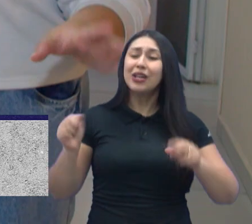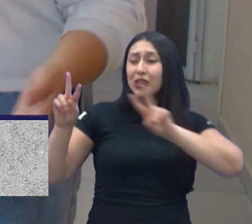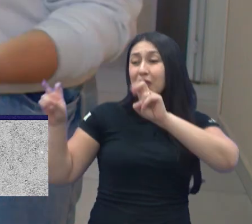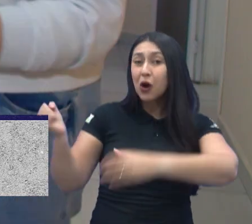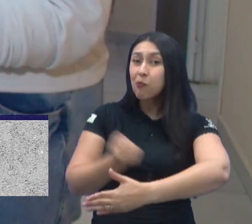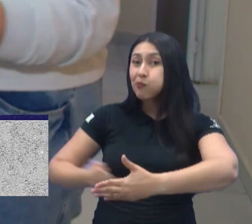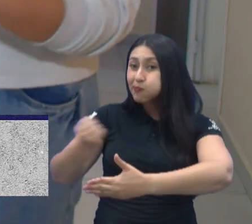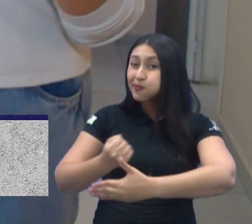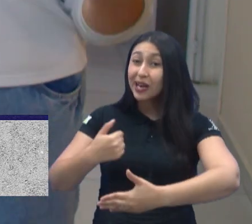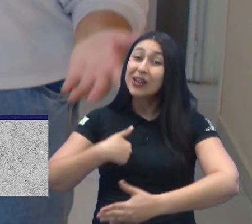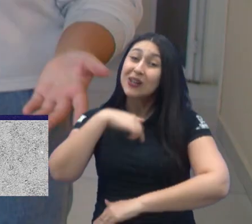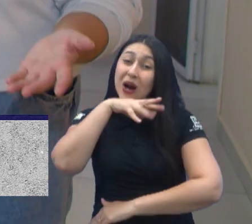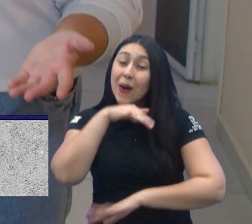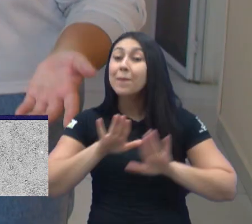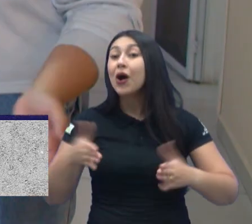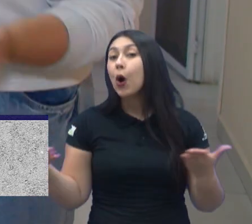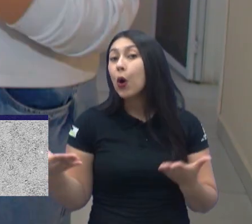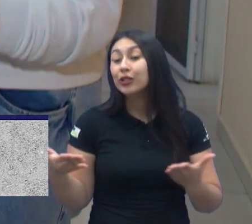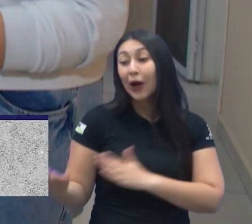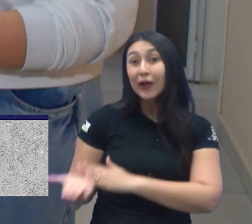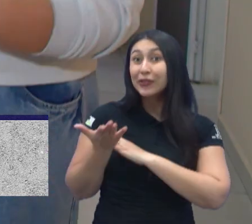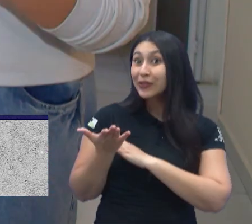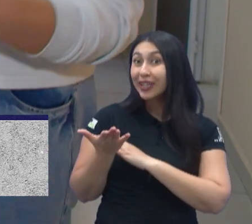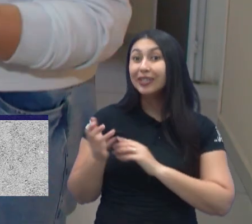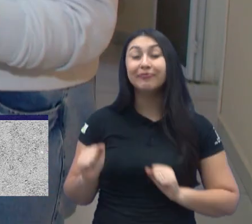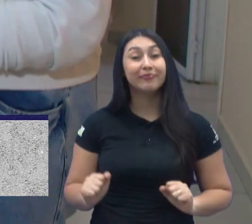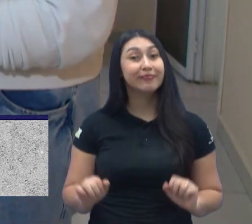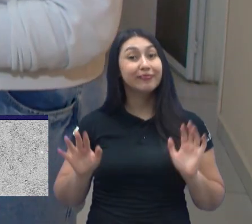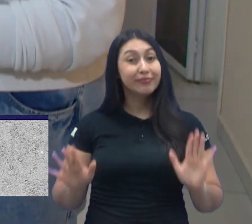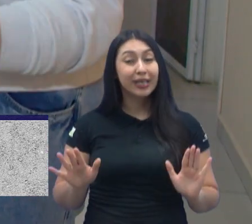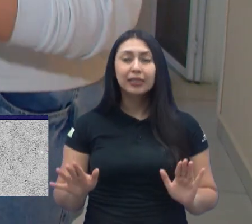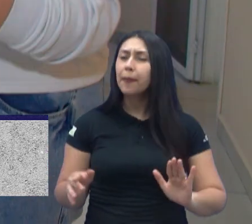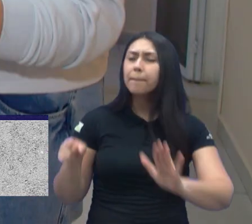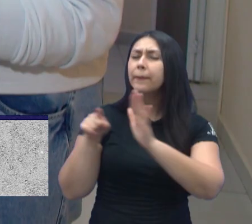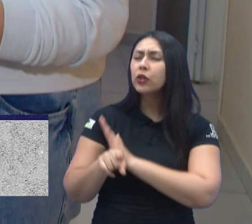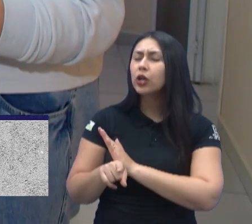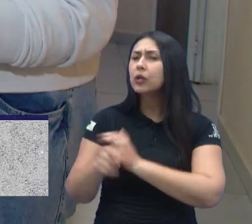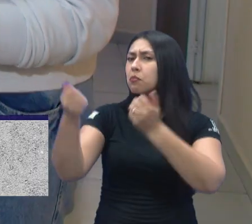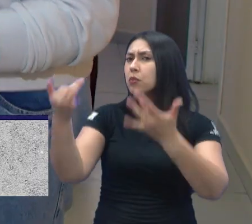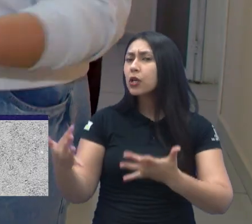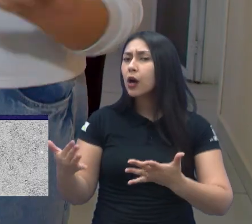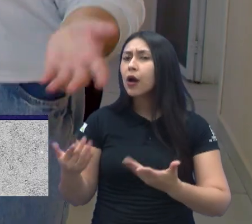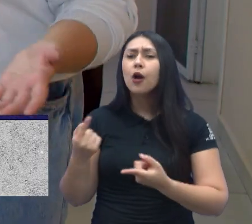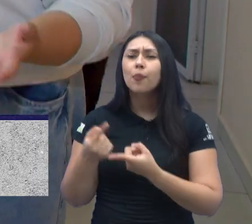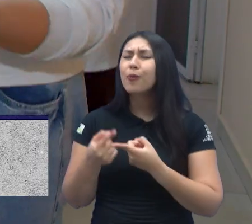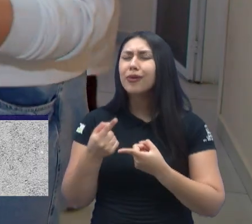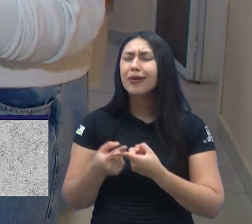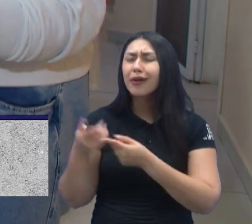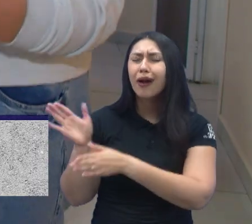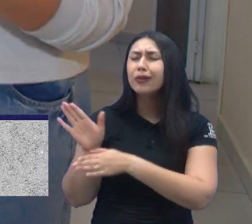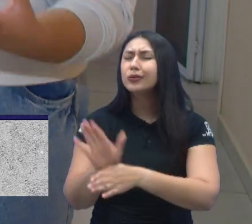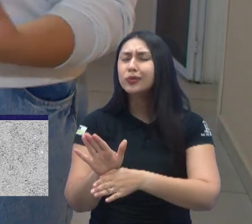sai muito bem, então vamos ver se com a ajuda deles eu consigo. Mas antes, Maria Júlia, conta pra gente quais são os benefícios dessa atividade, né? Hoje eles